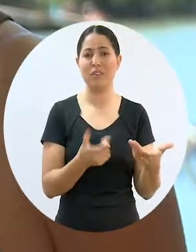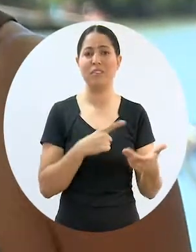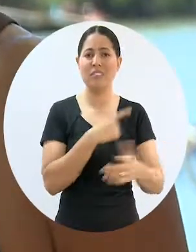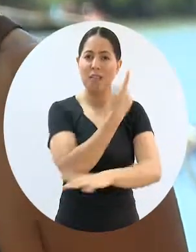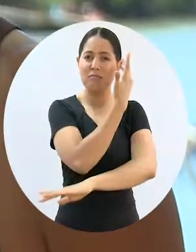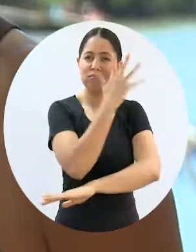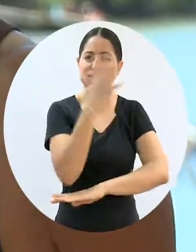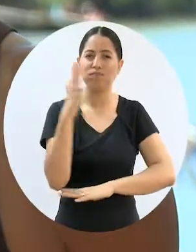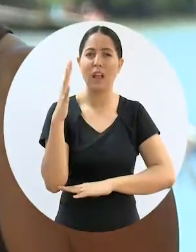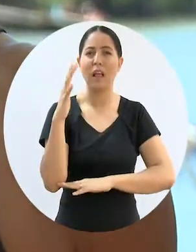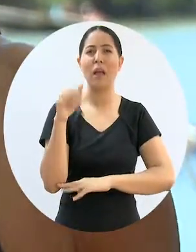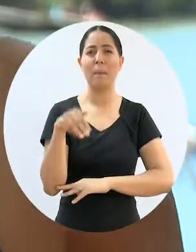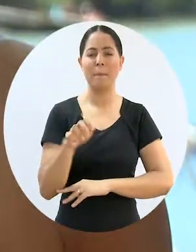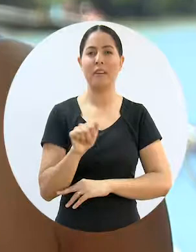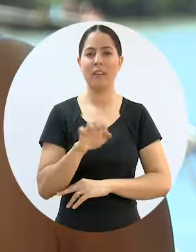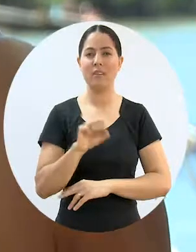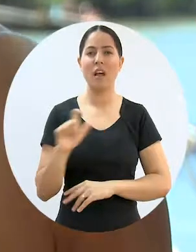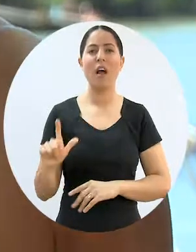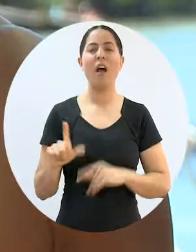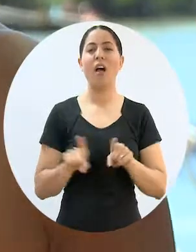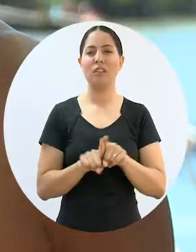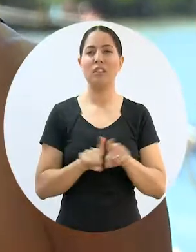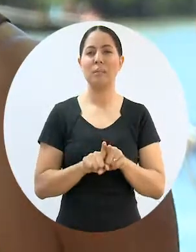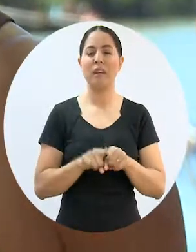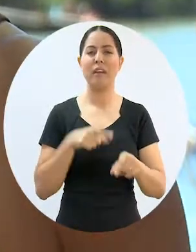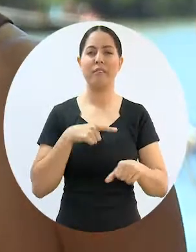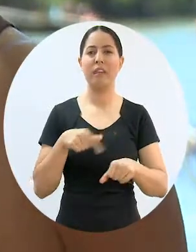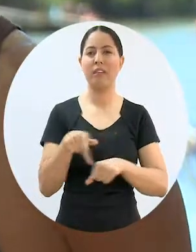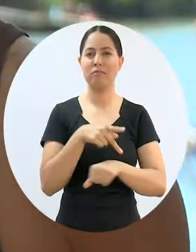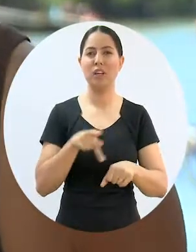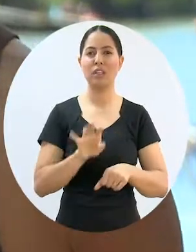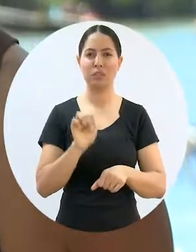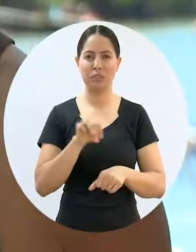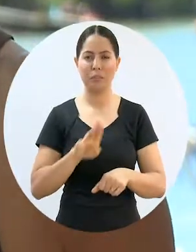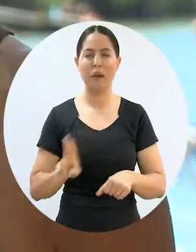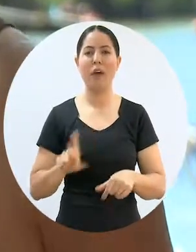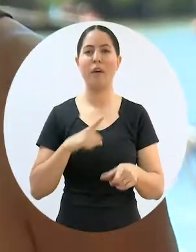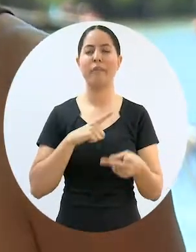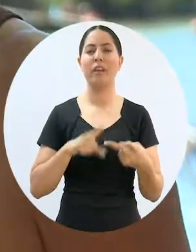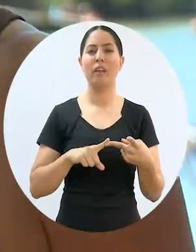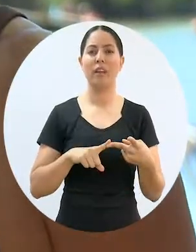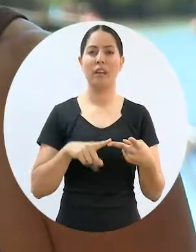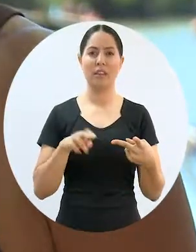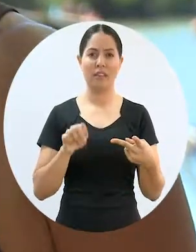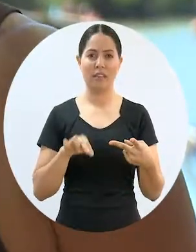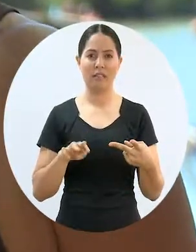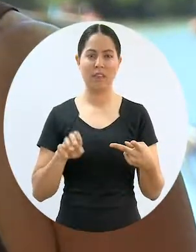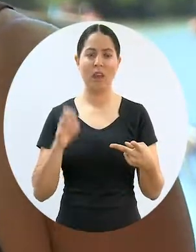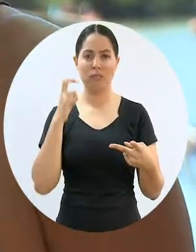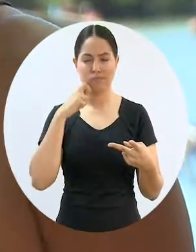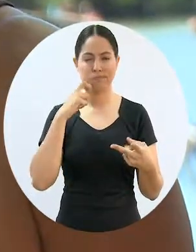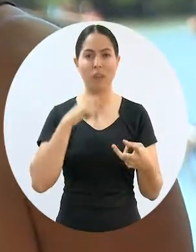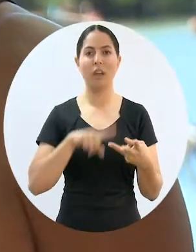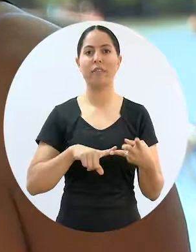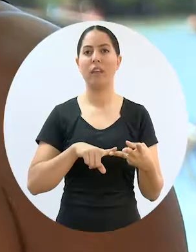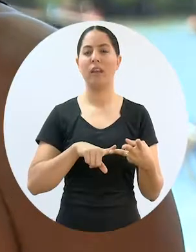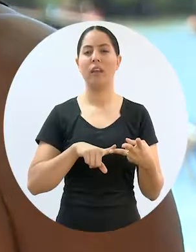seria tem muitos manguezais ali, Tibau, Barra de Cunhaú, aqui em Pirangi,